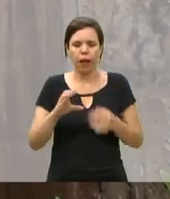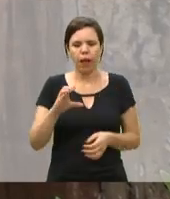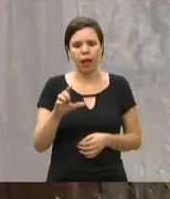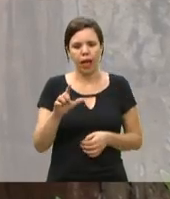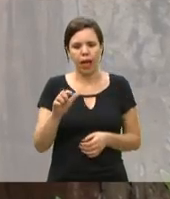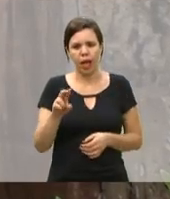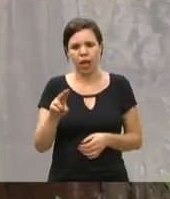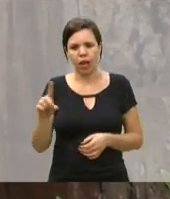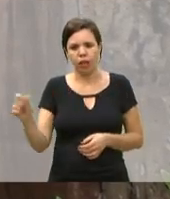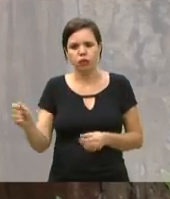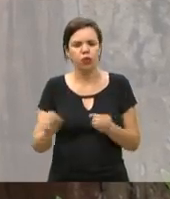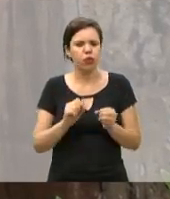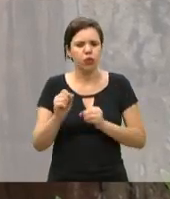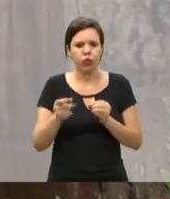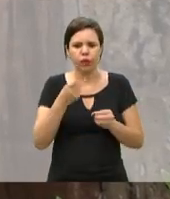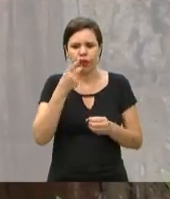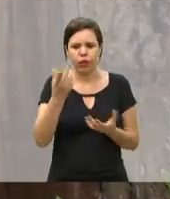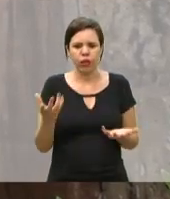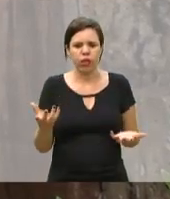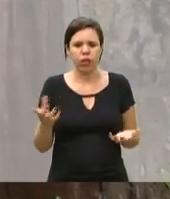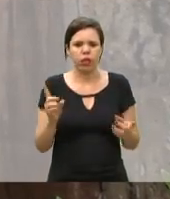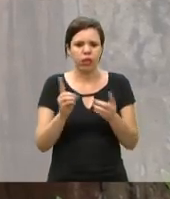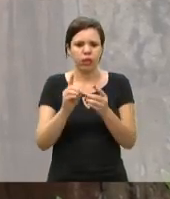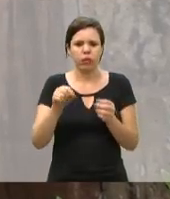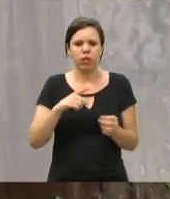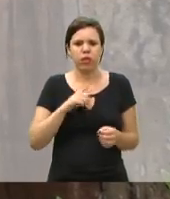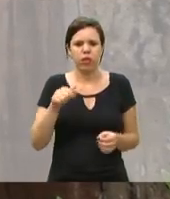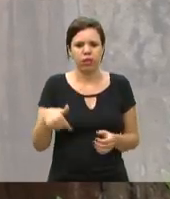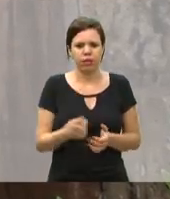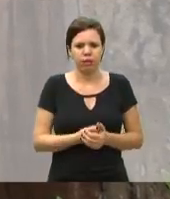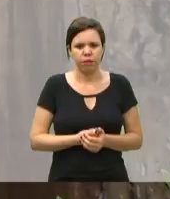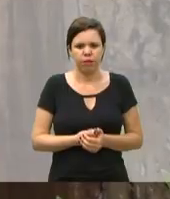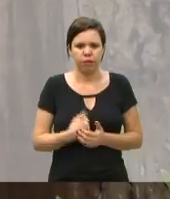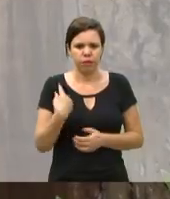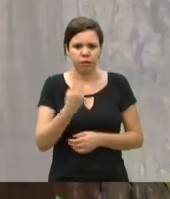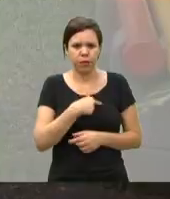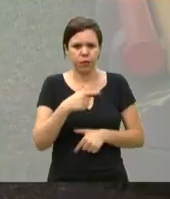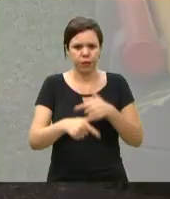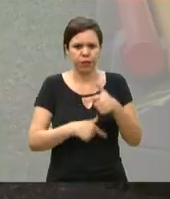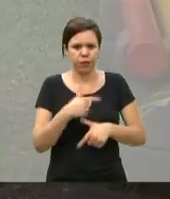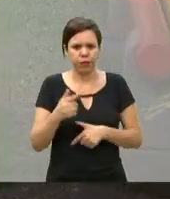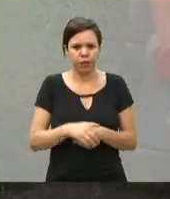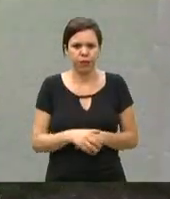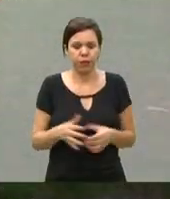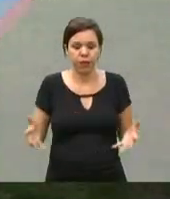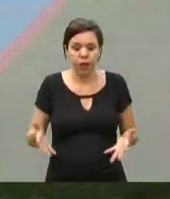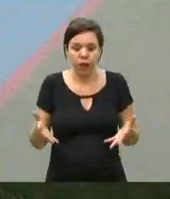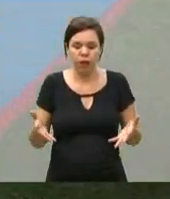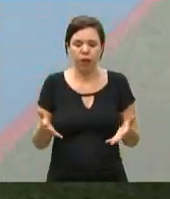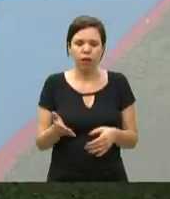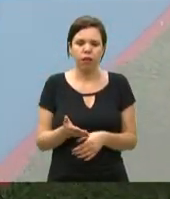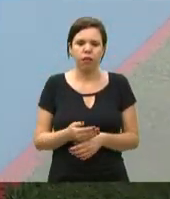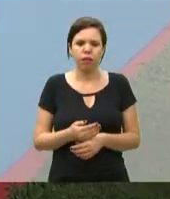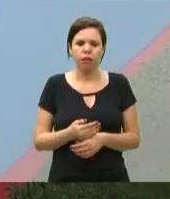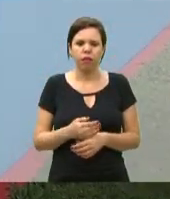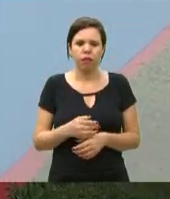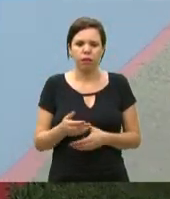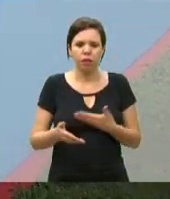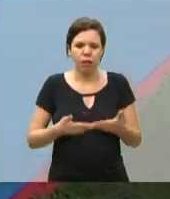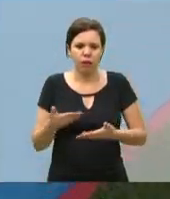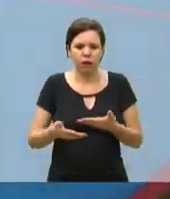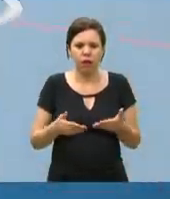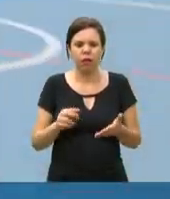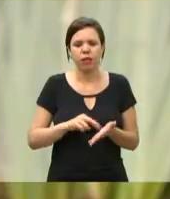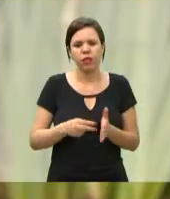um pouquinho, né? Que tipo de atendimento tem aqui, Cláudia? Nós trabalhamos desde uma estimulação precoce. O que, que seria